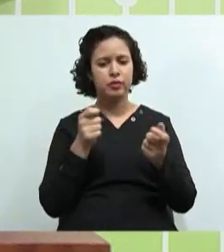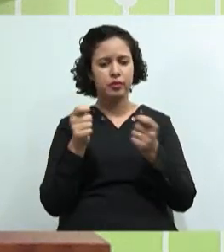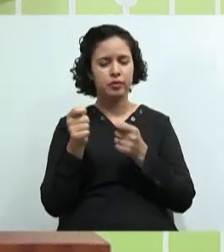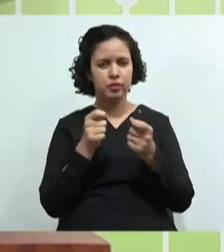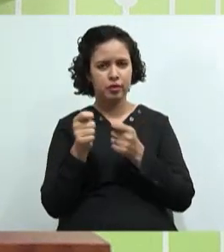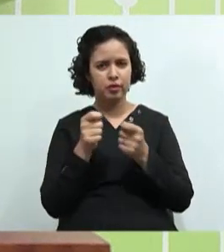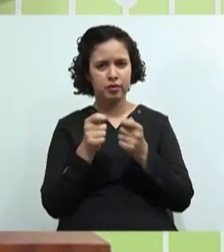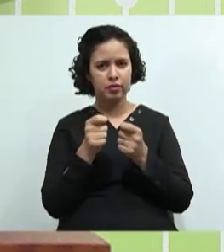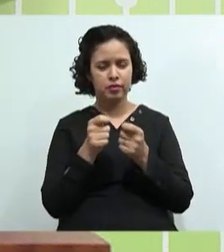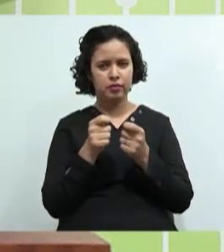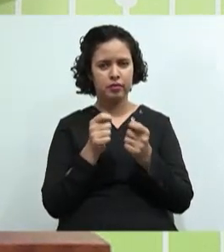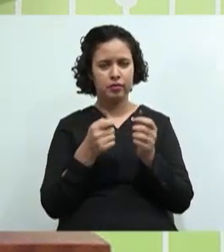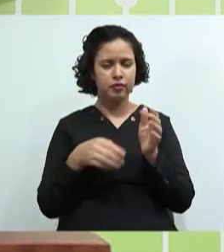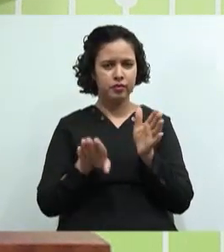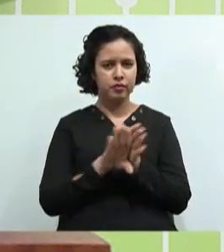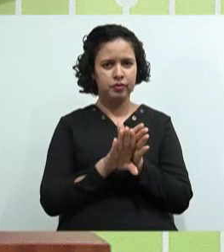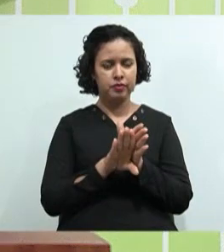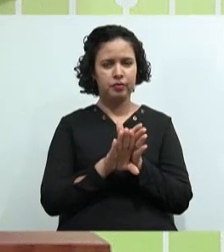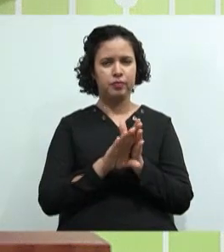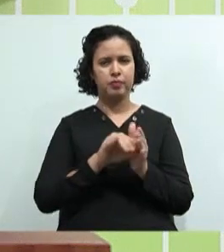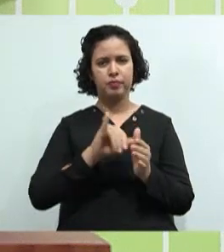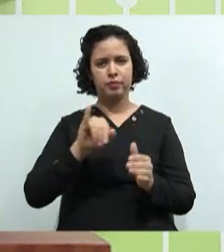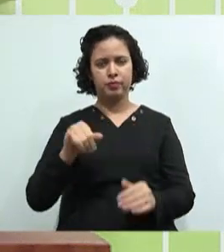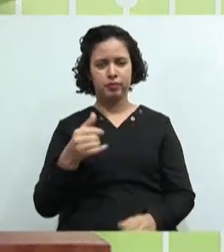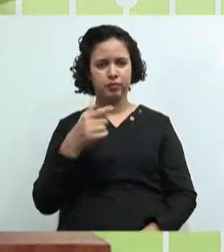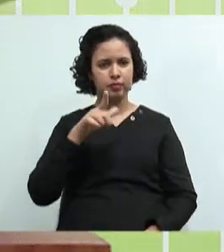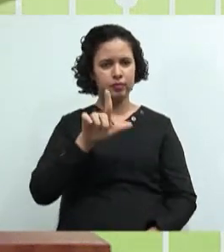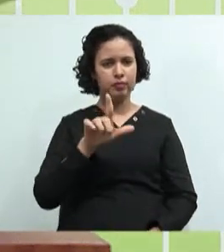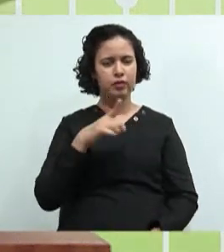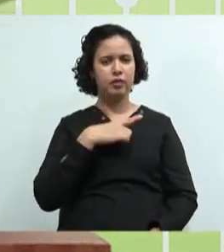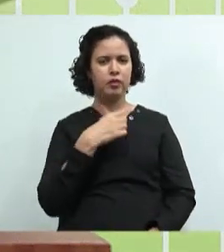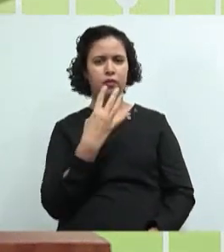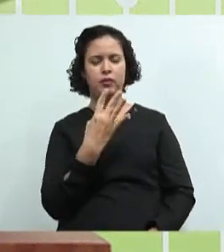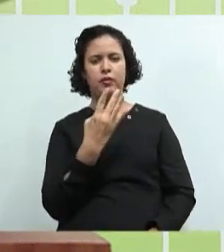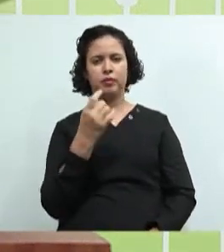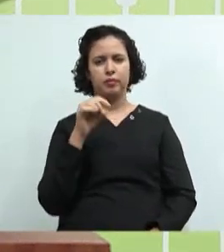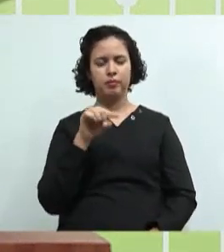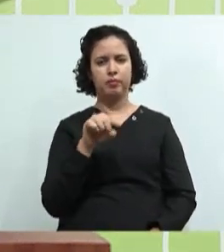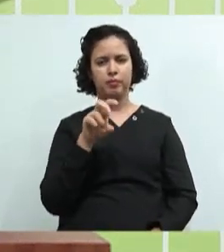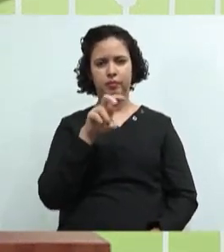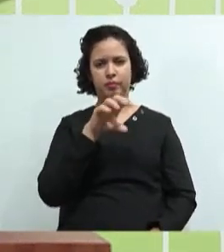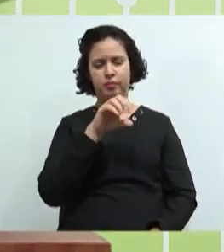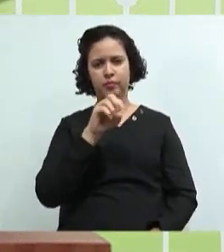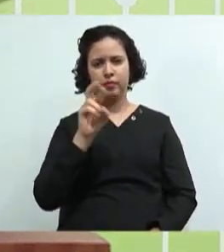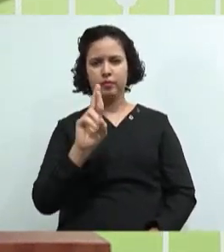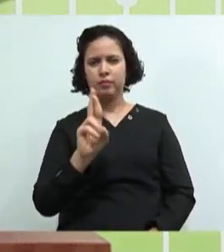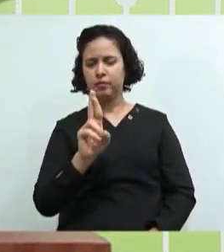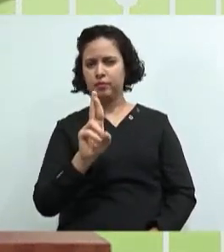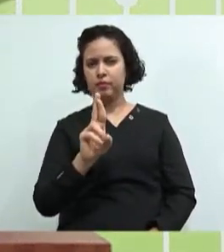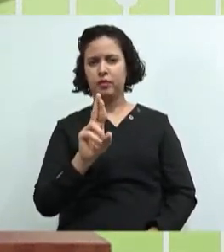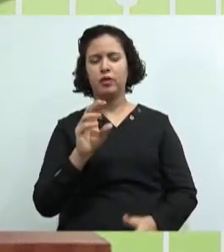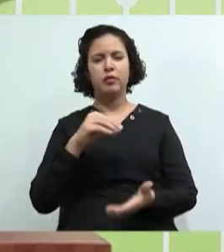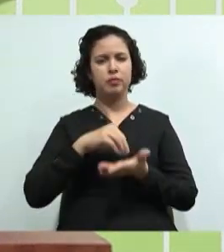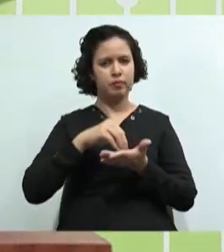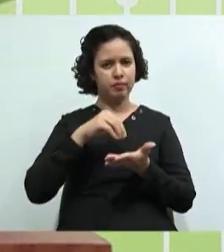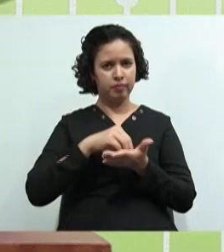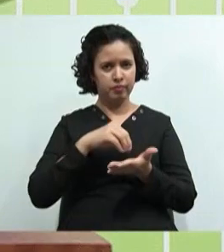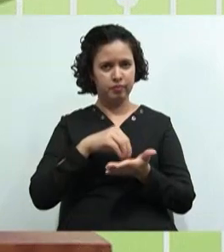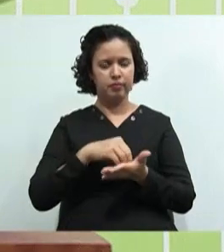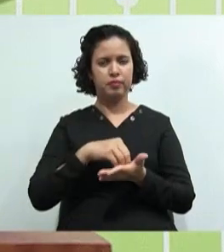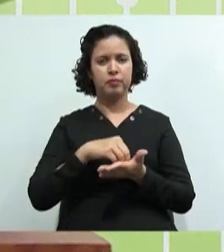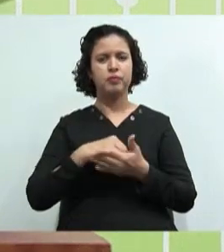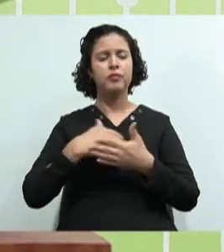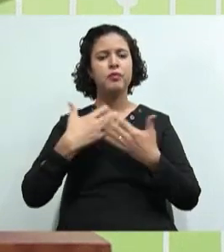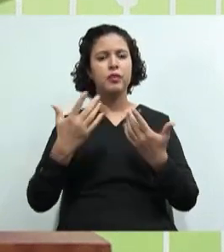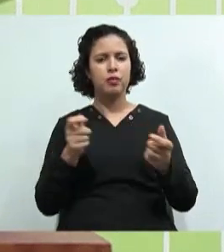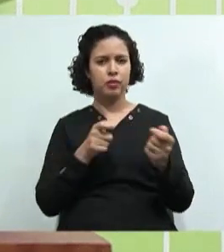Opa, cheguei lá em junho e só tenho 4.500. Meu Deus do céu, está faltando 1.500 nesse meu planejamento, tem alguma coisa errada,